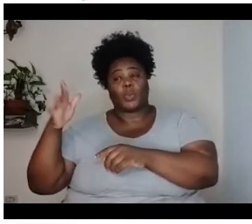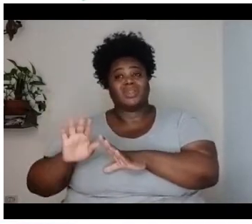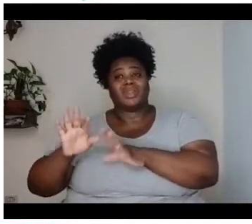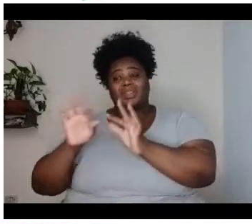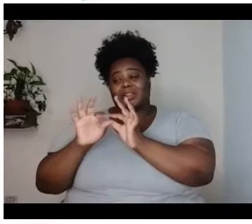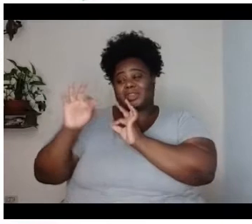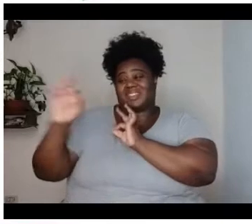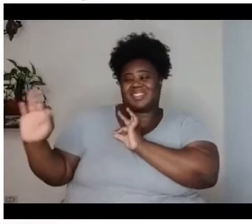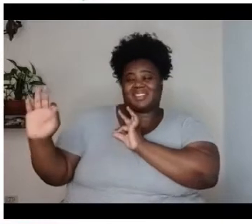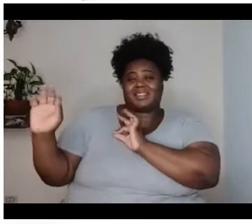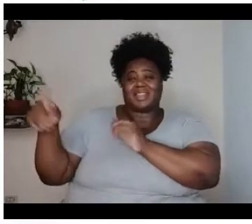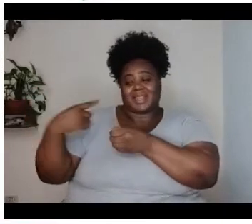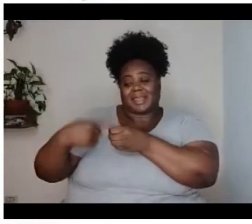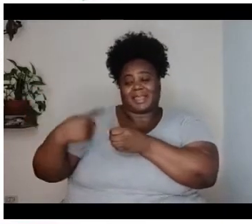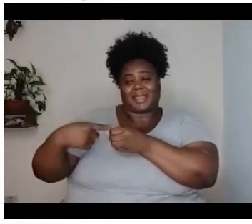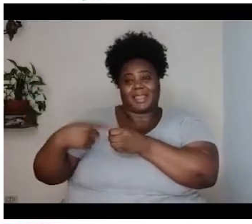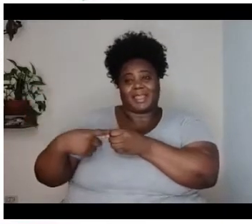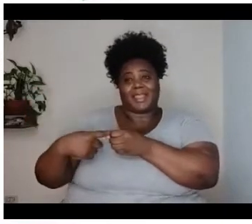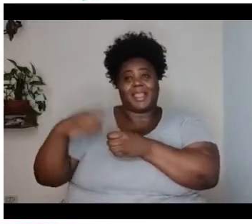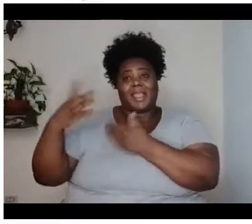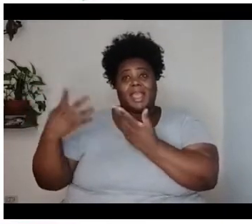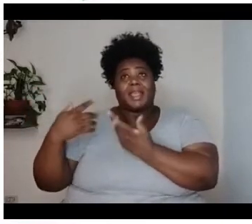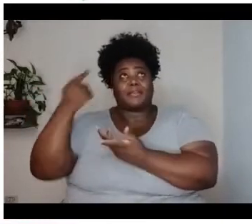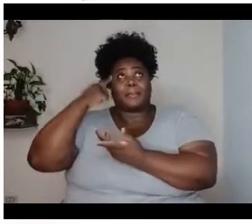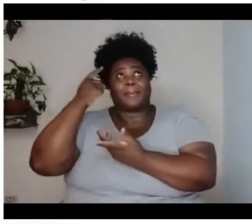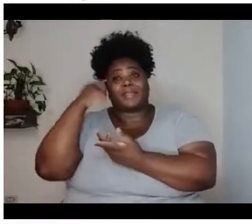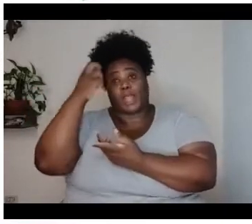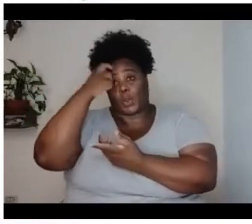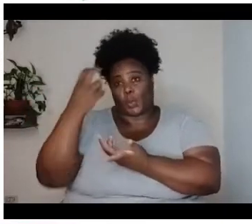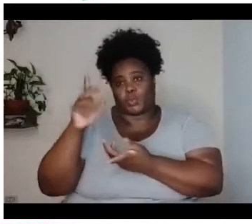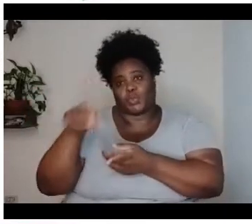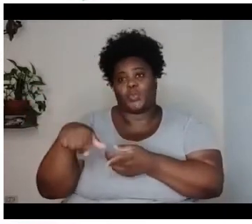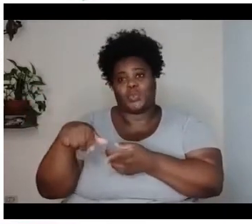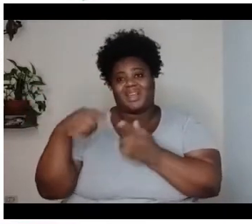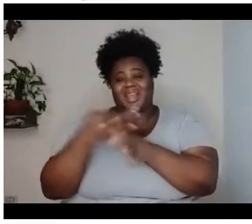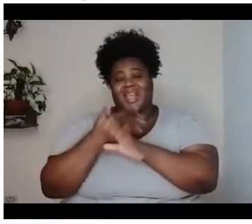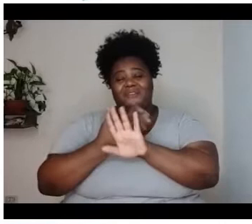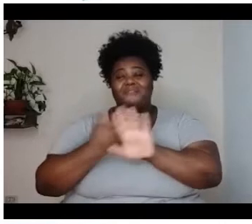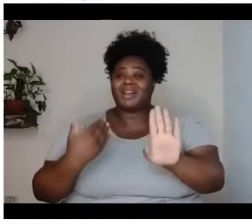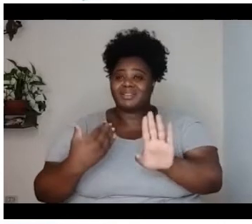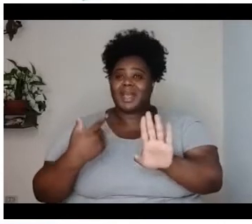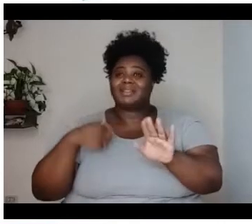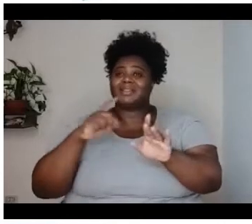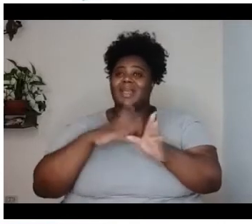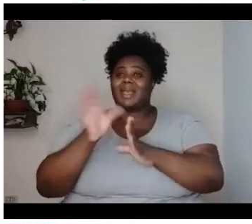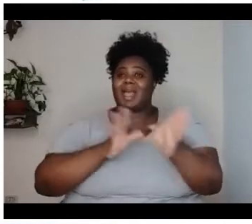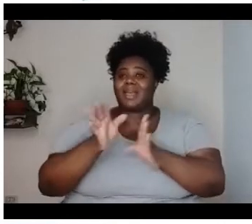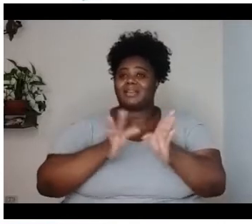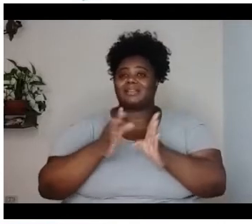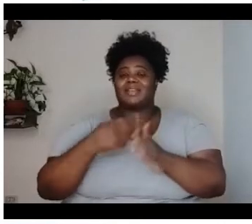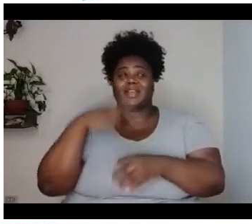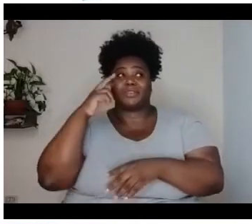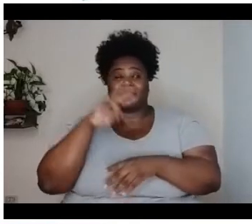né? Em termos de eixo cultural, em termos de você ter acesso a ver as coisas.